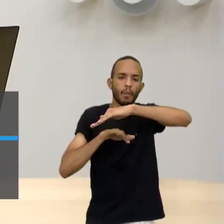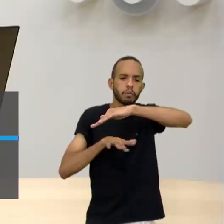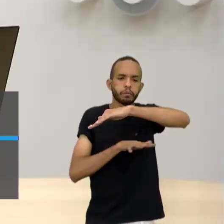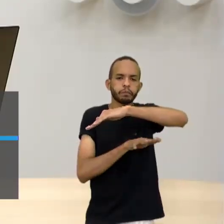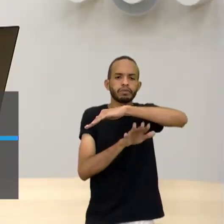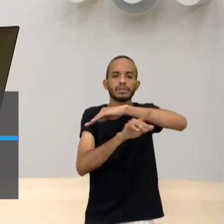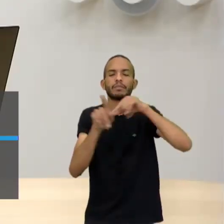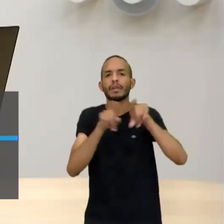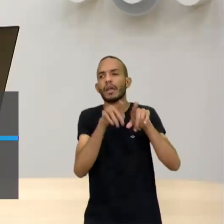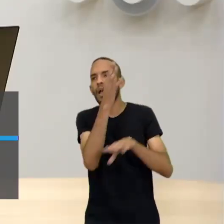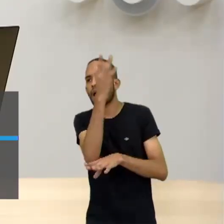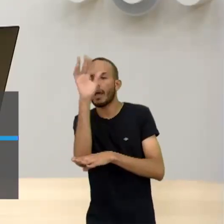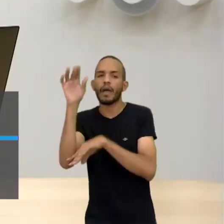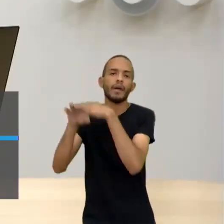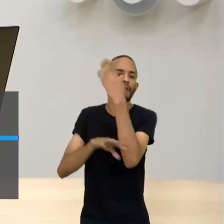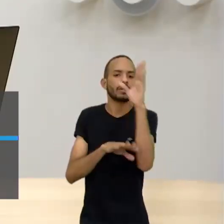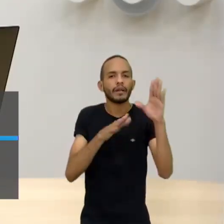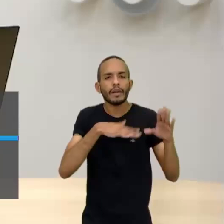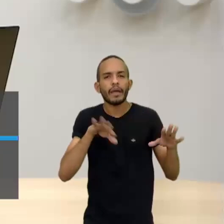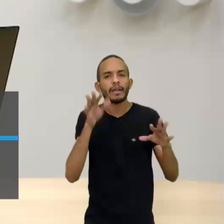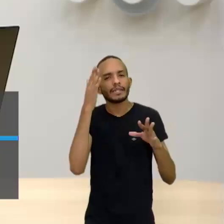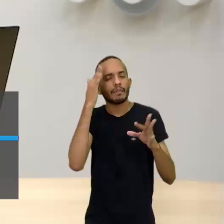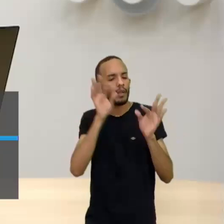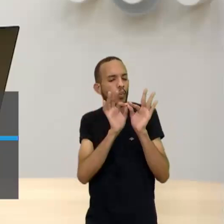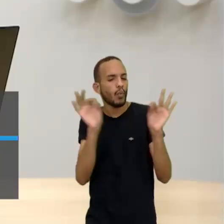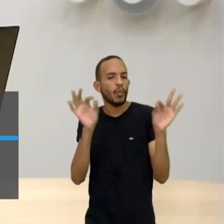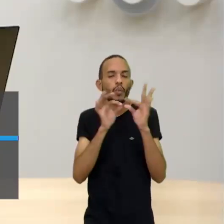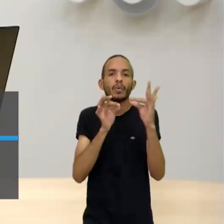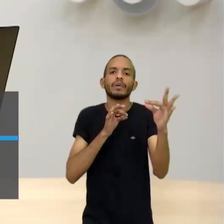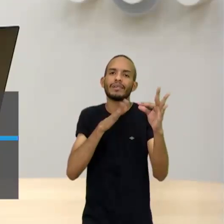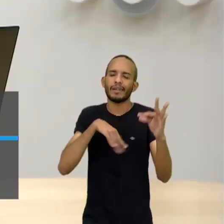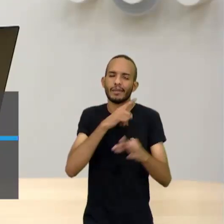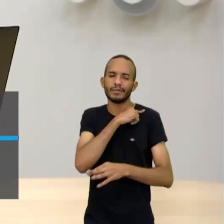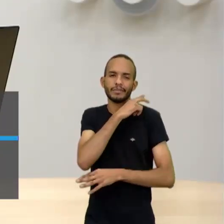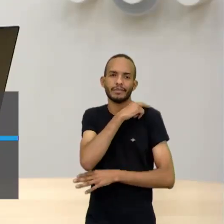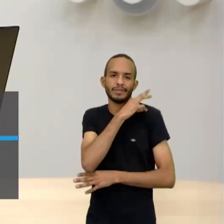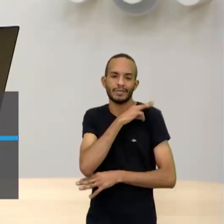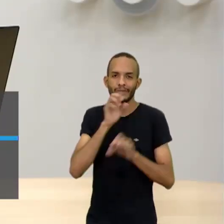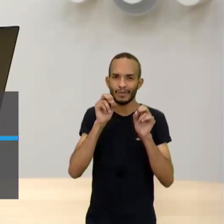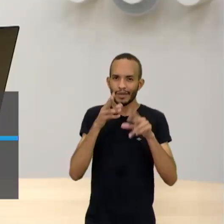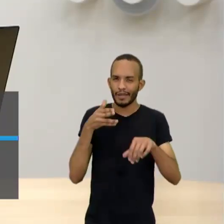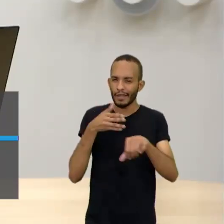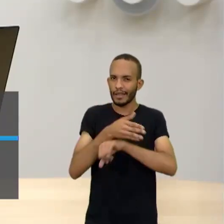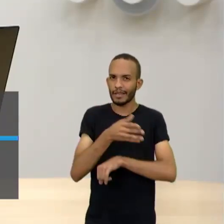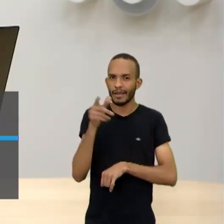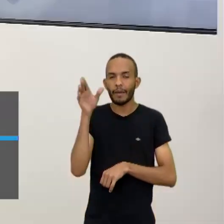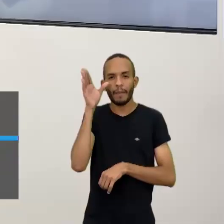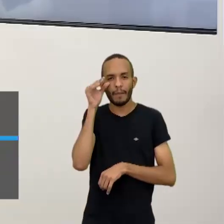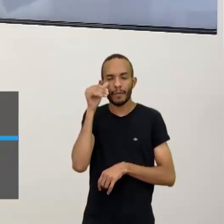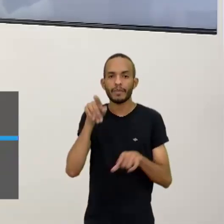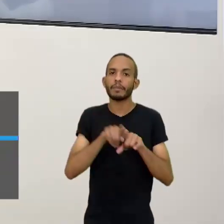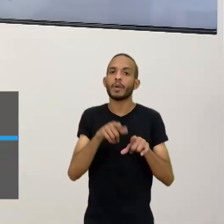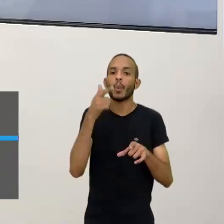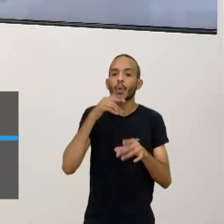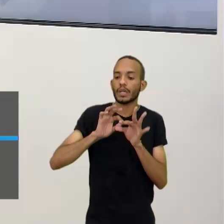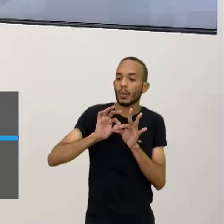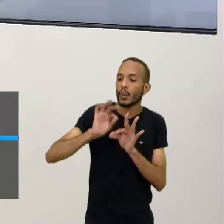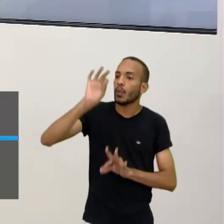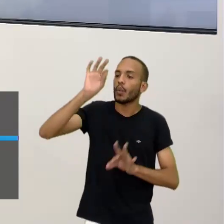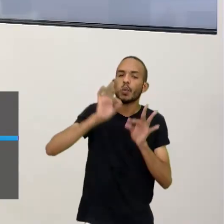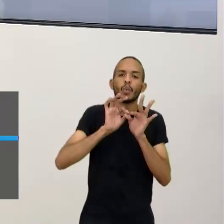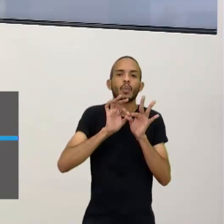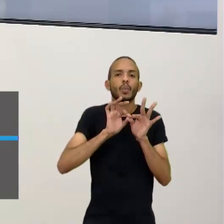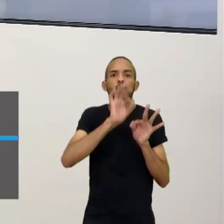pontos árvores e assim por diante. Então, lá no material do ensino médio, pessoal. Entra lá e procura. Dá para calcular alturas, né? Alturas